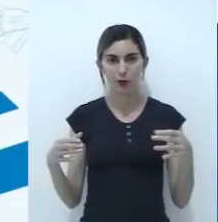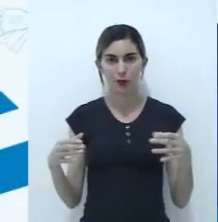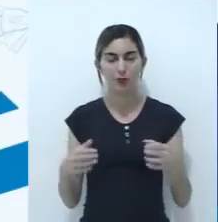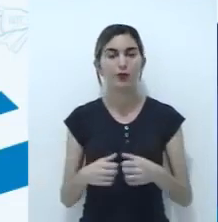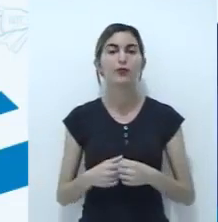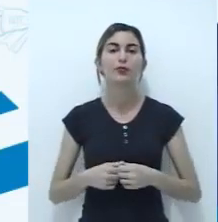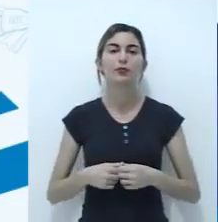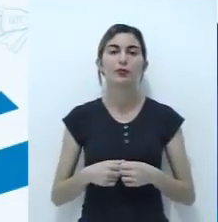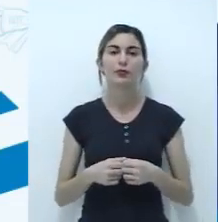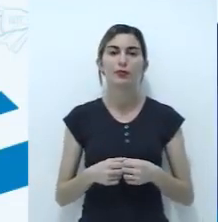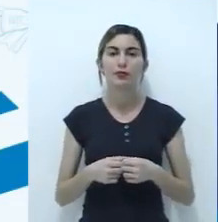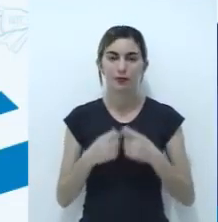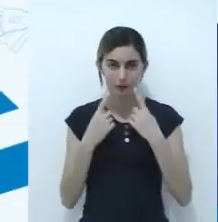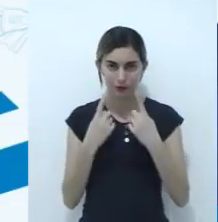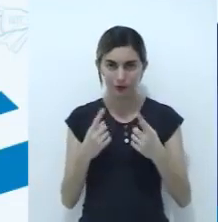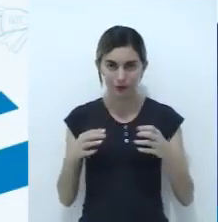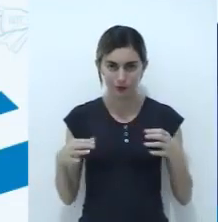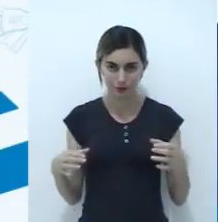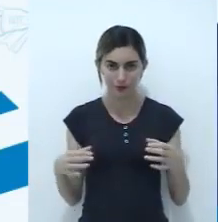que estão abertos.